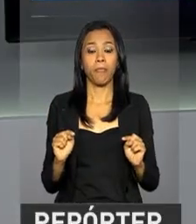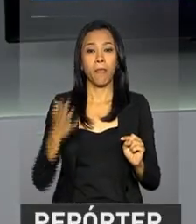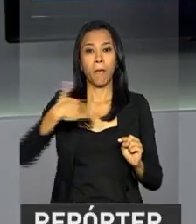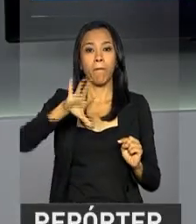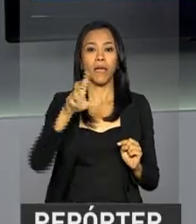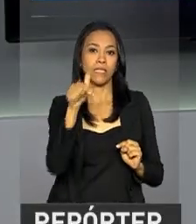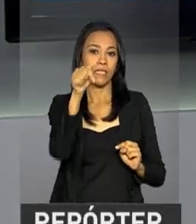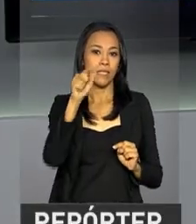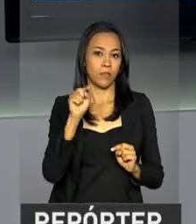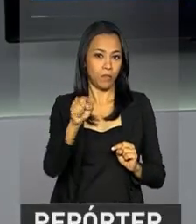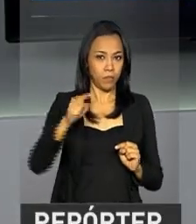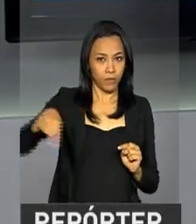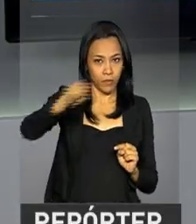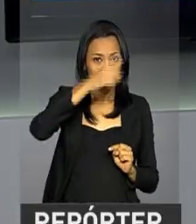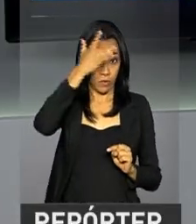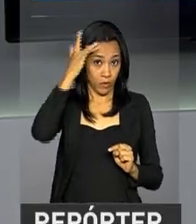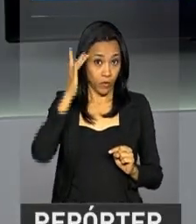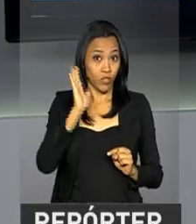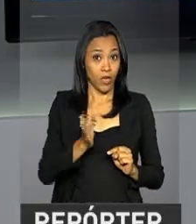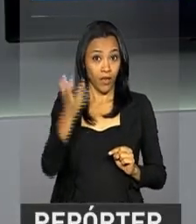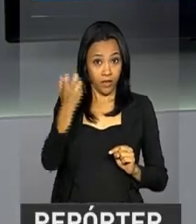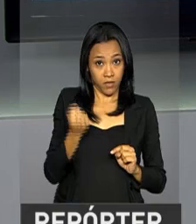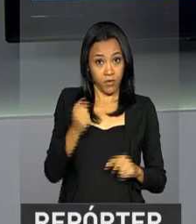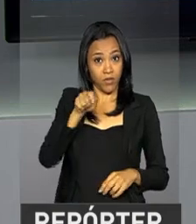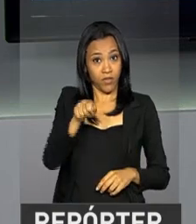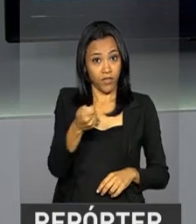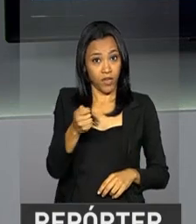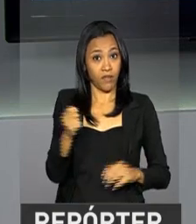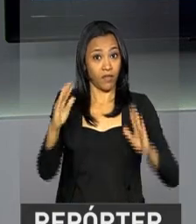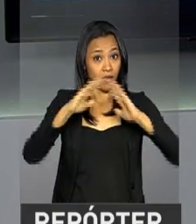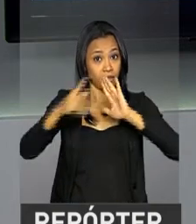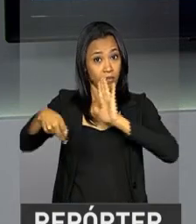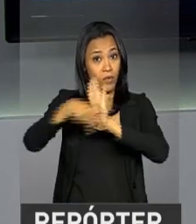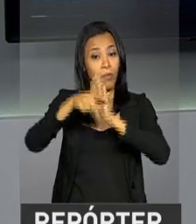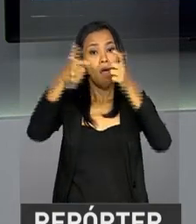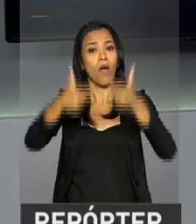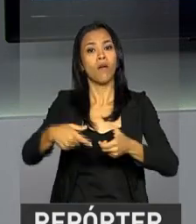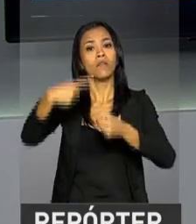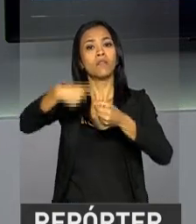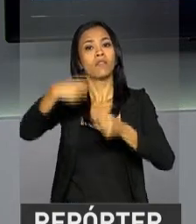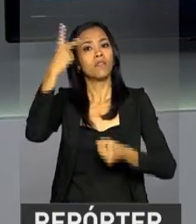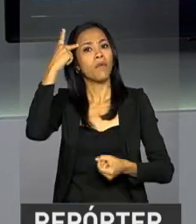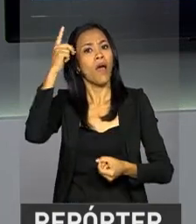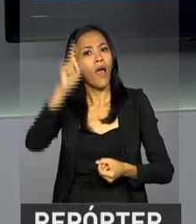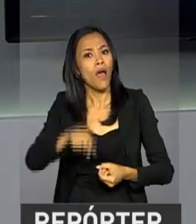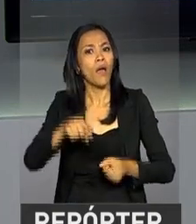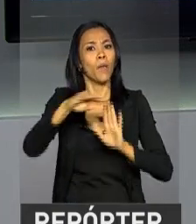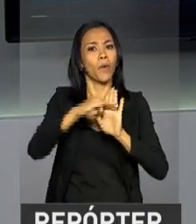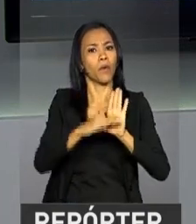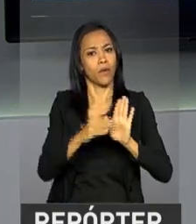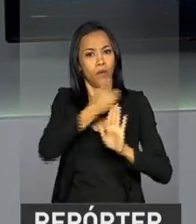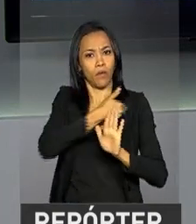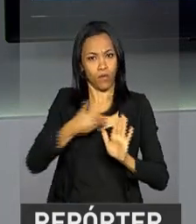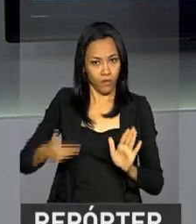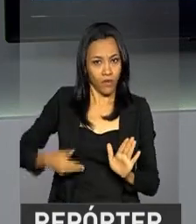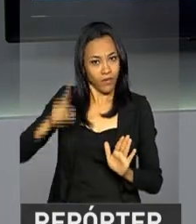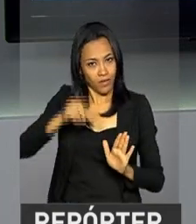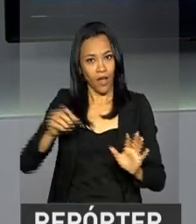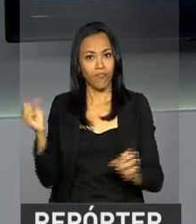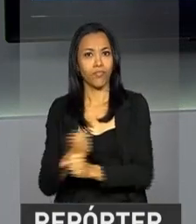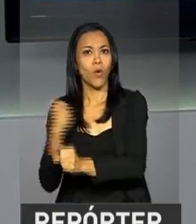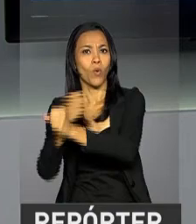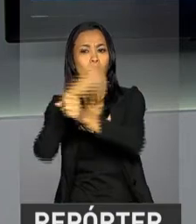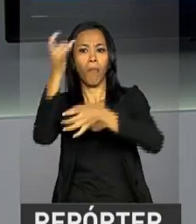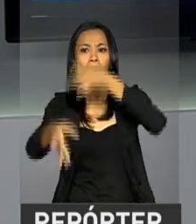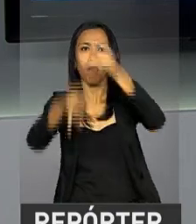Mais de 7 mil pessoas receberam as chaves da casa própria no interior de São Paulo. É o programa Avançar, que está retomando e concluindo